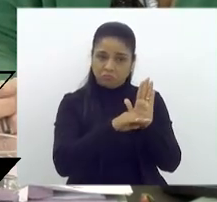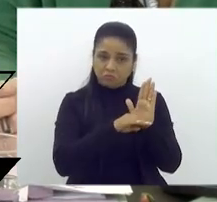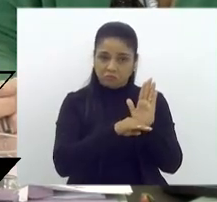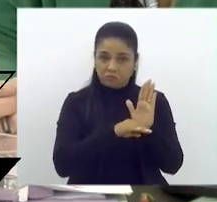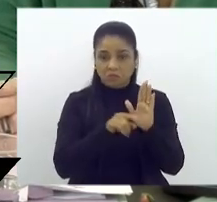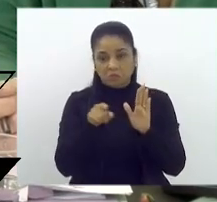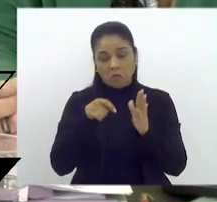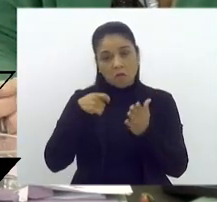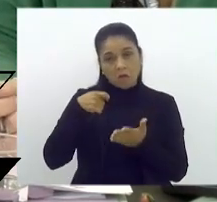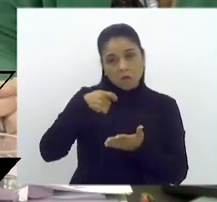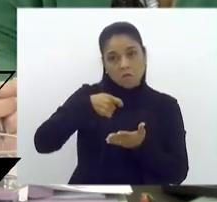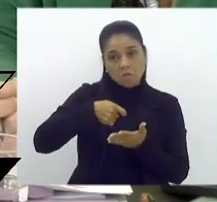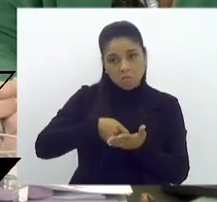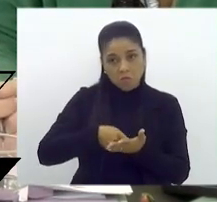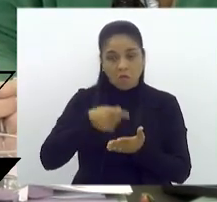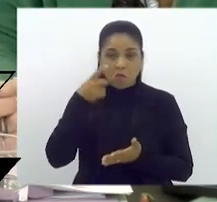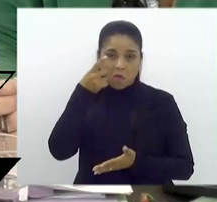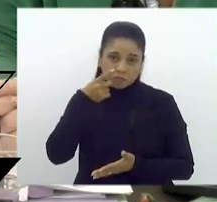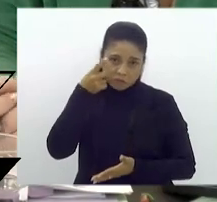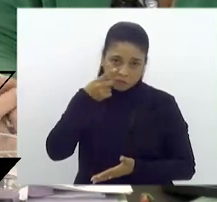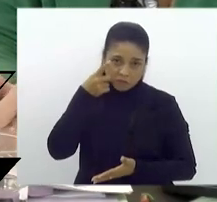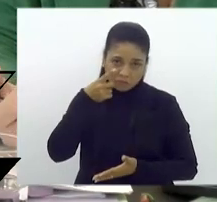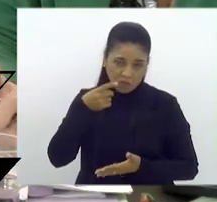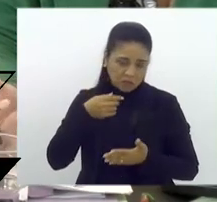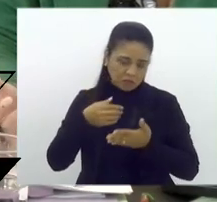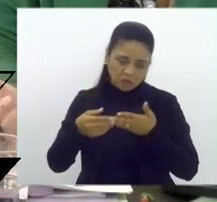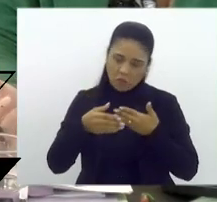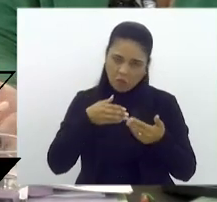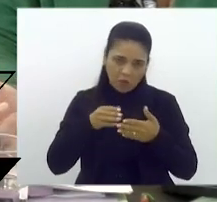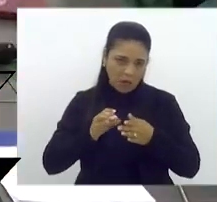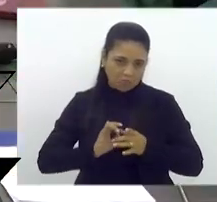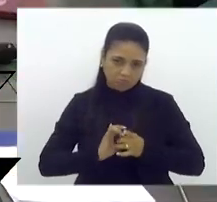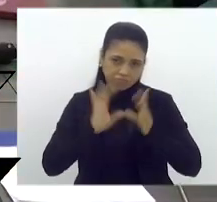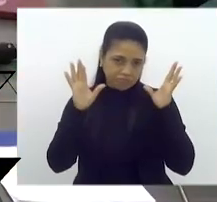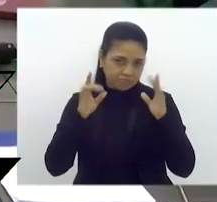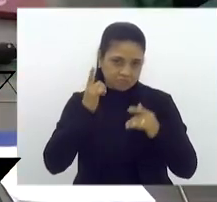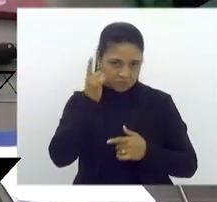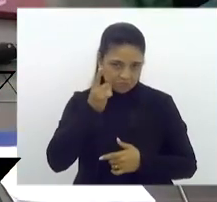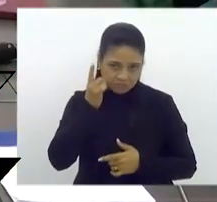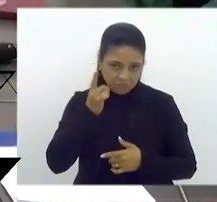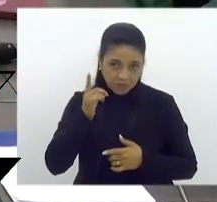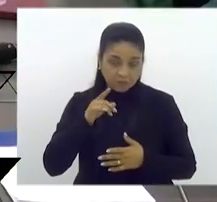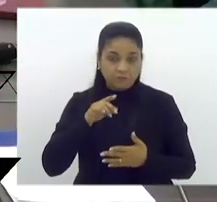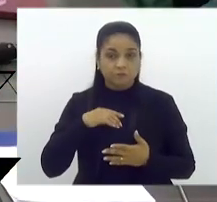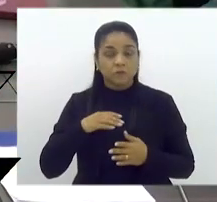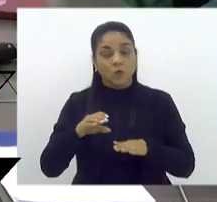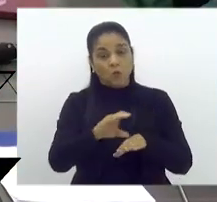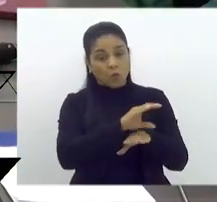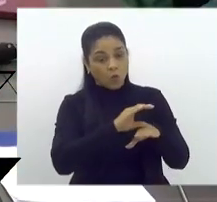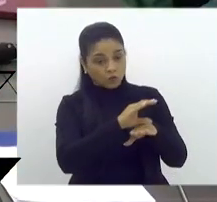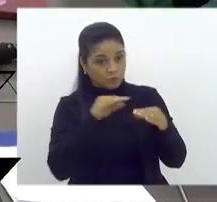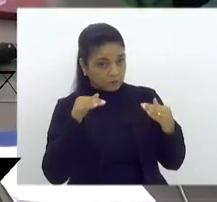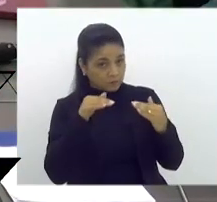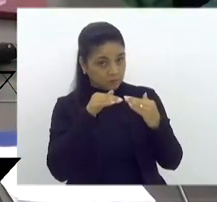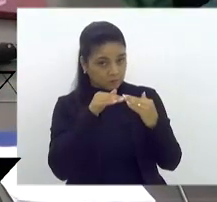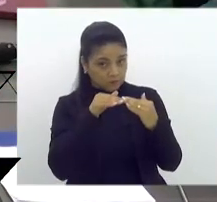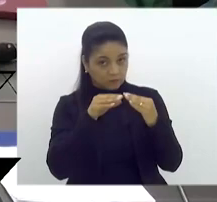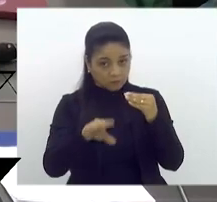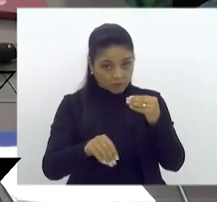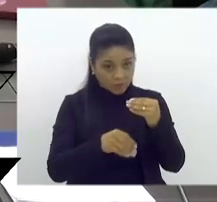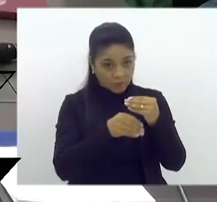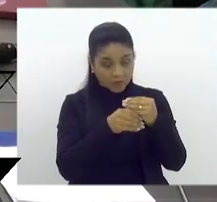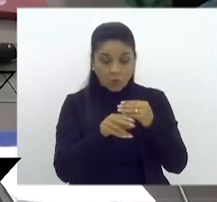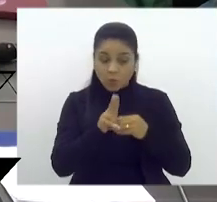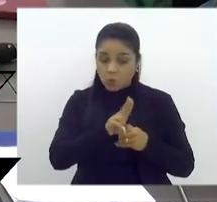tem legitimidade para fazê-lo como deputado, qualquer deputado pode fazê-lo, a gente mantém a constitucionalidade com emenda, mas aí utilizando a emenda